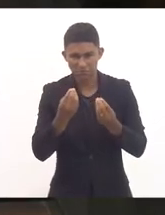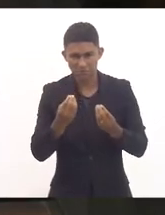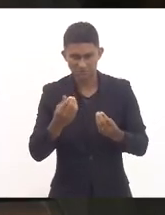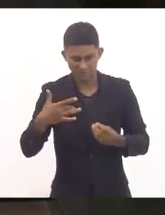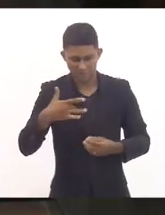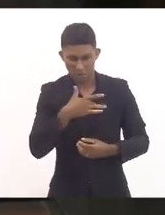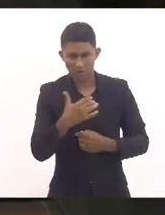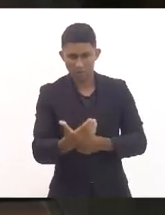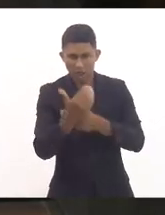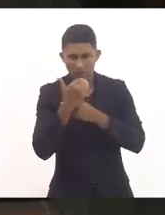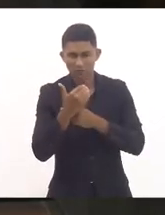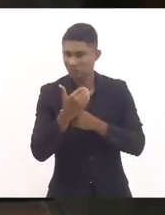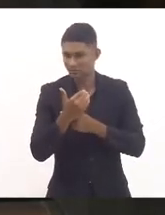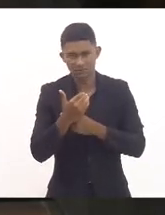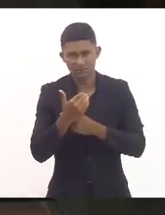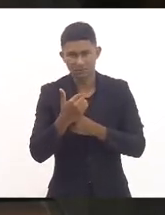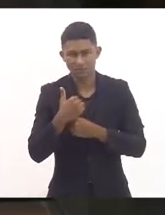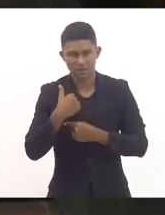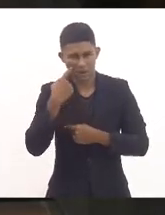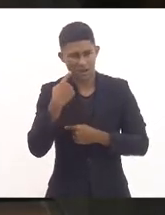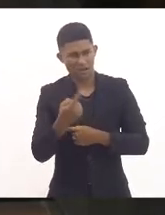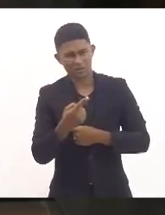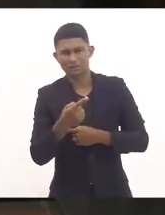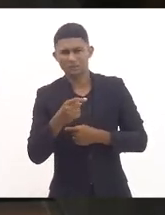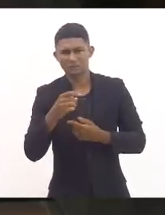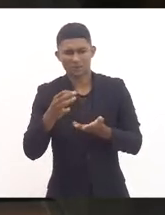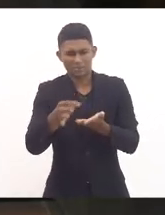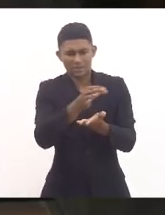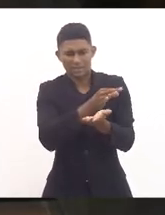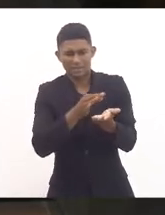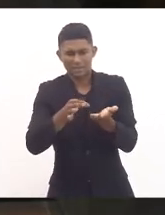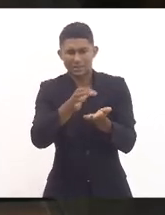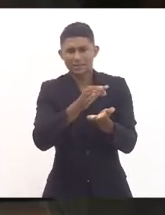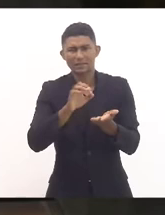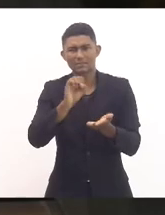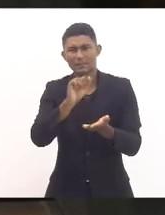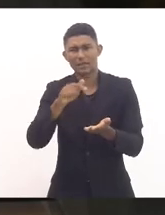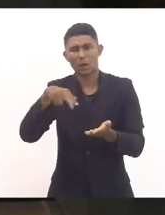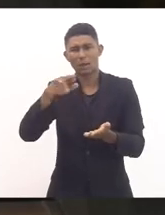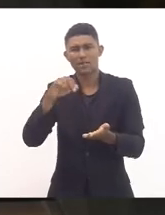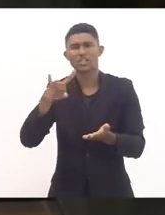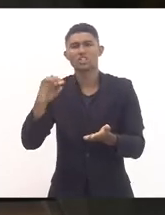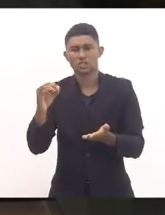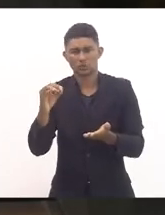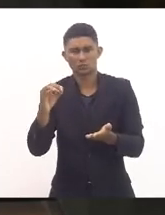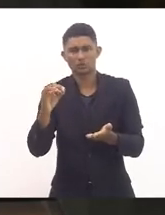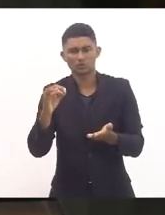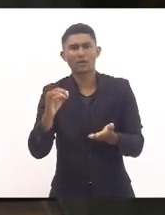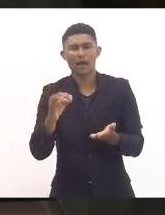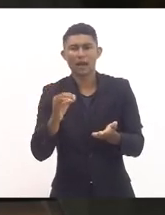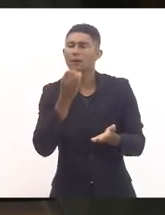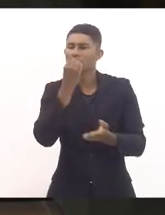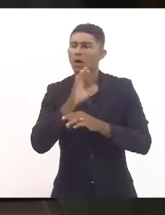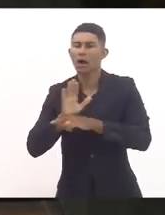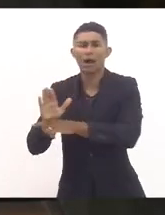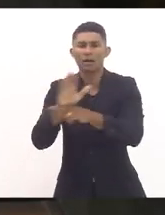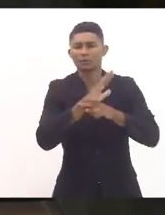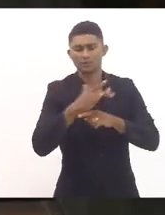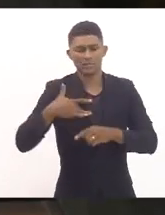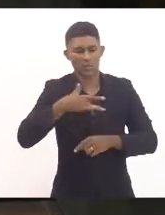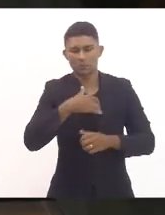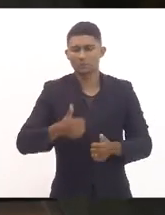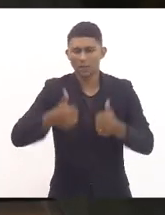Eu nunca vi um salgadinho ser recomendável para a qualidade de saúde de qualquer